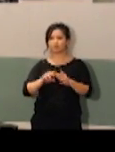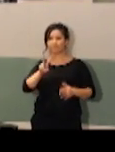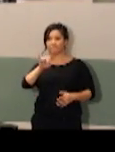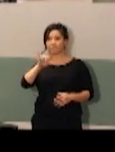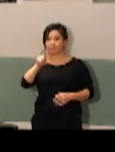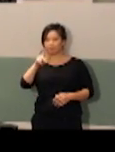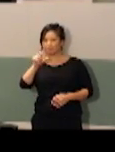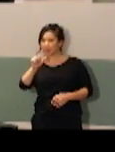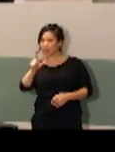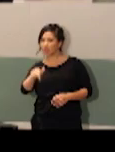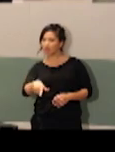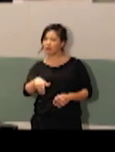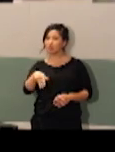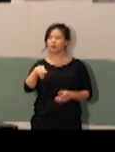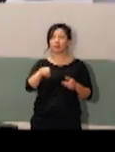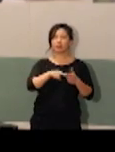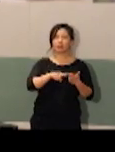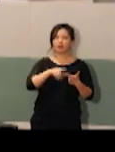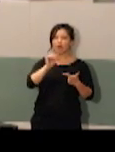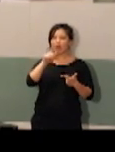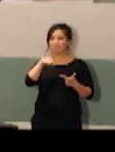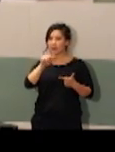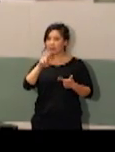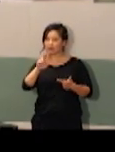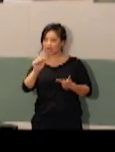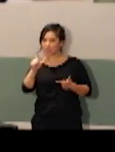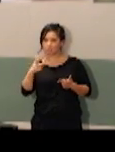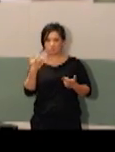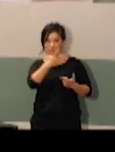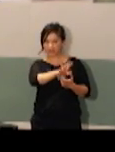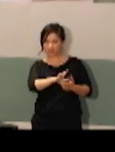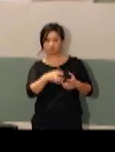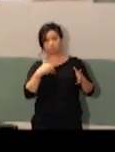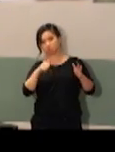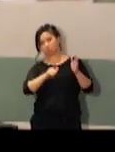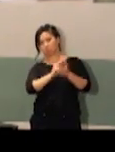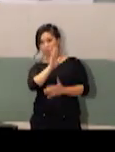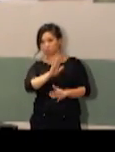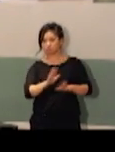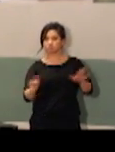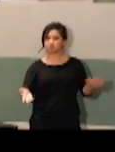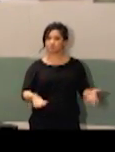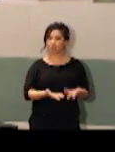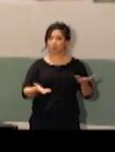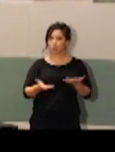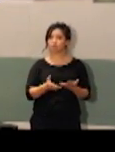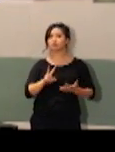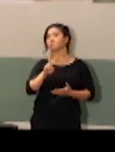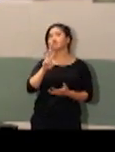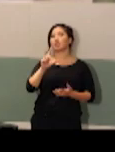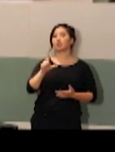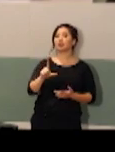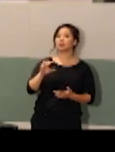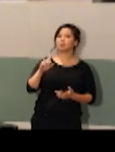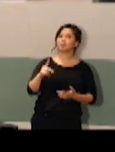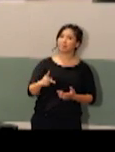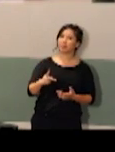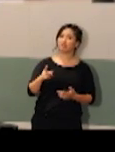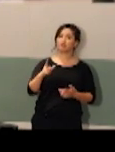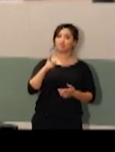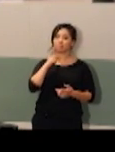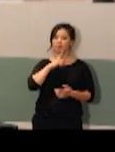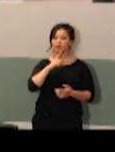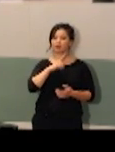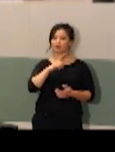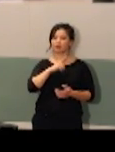implantamos o BRT. Esse primeiro, que é a maior obra de mobilidade urbana hoje do nosso país, está em fase já